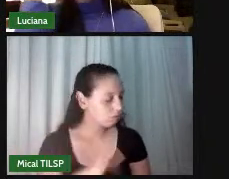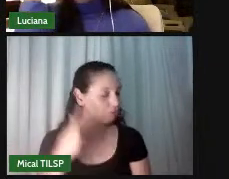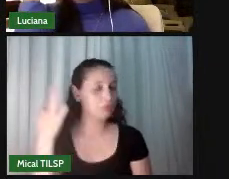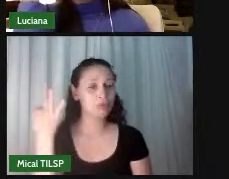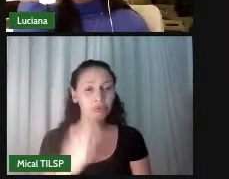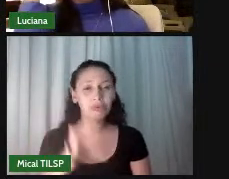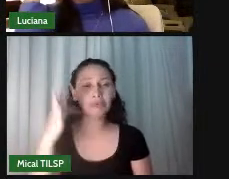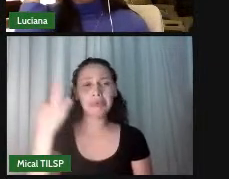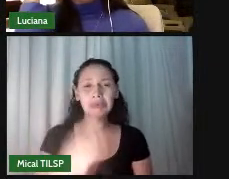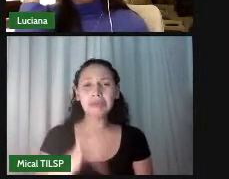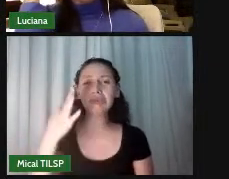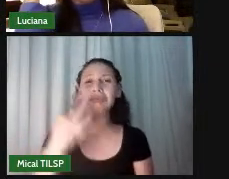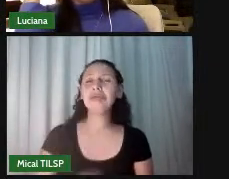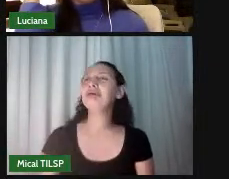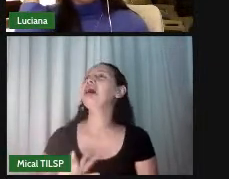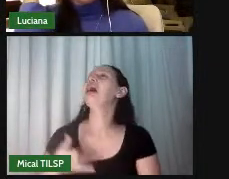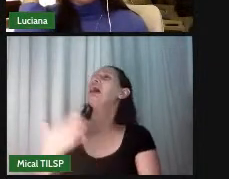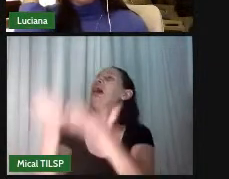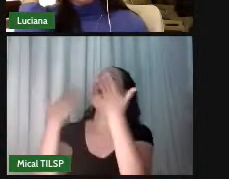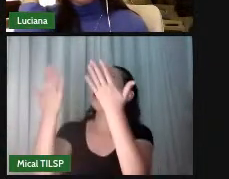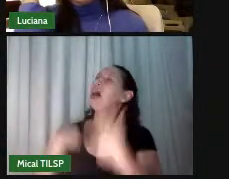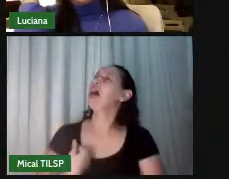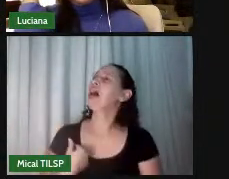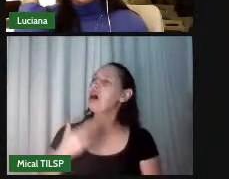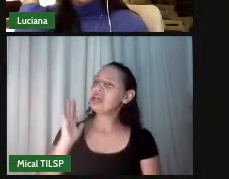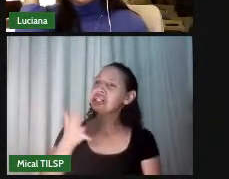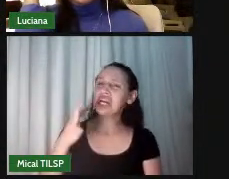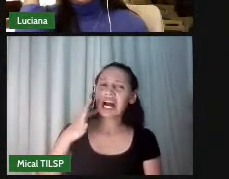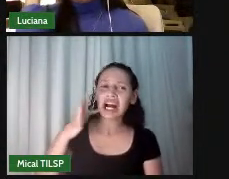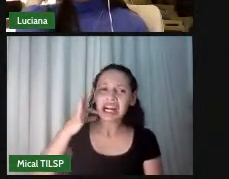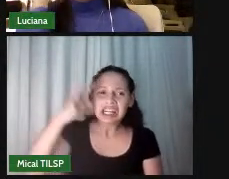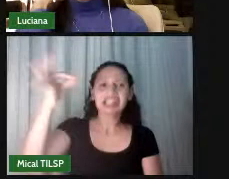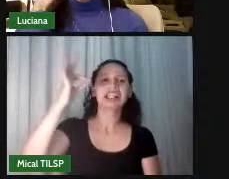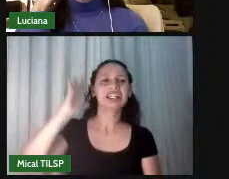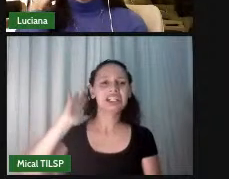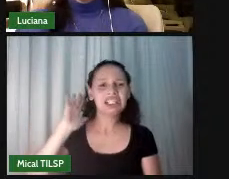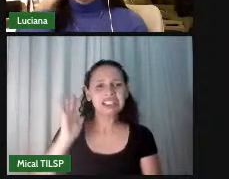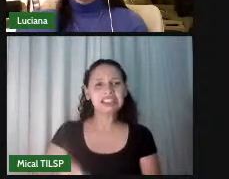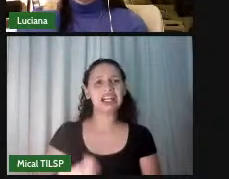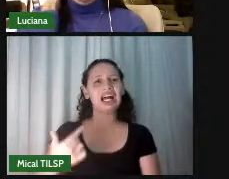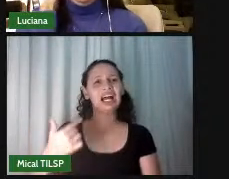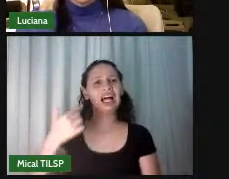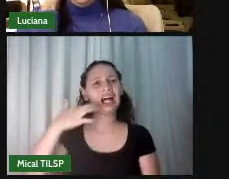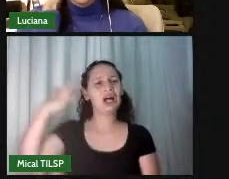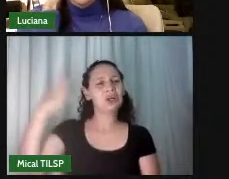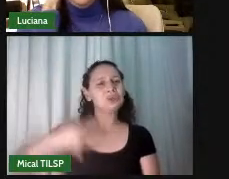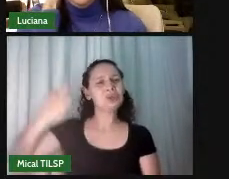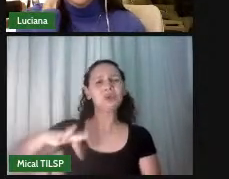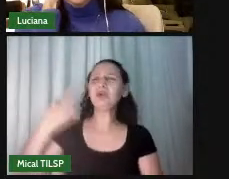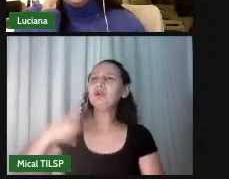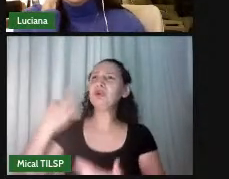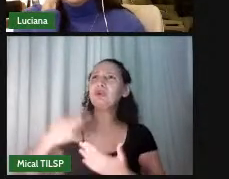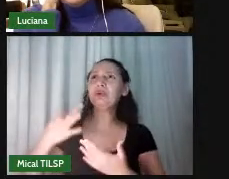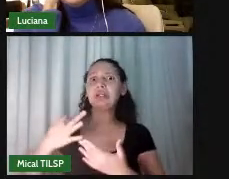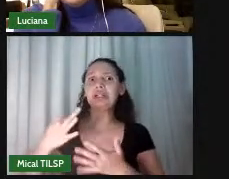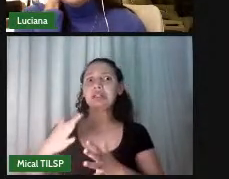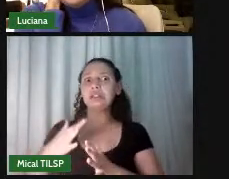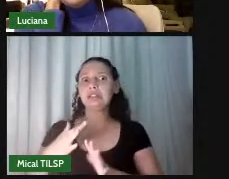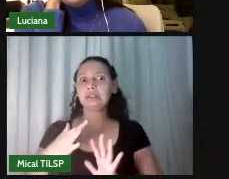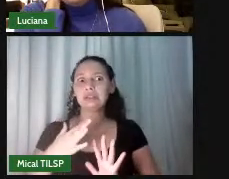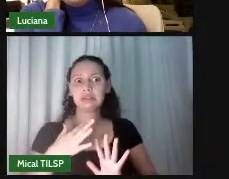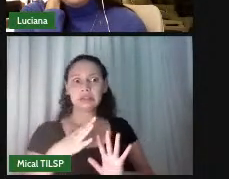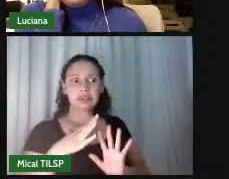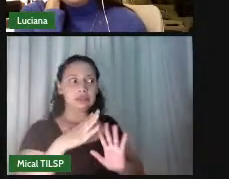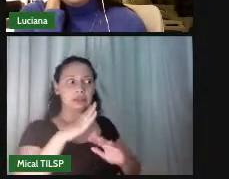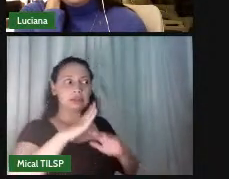Continua sentindo dor. Cara, mas você já tirou meu dente, esse negócio não para de doer. E o CD número 1 já ficou engessado.